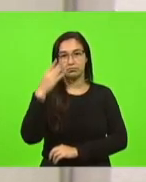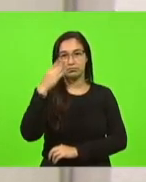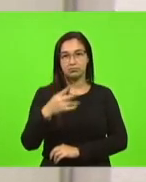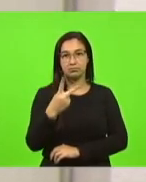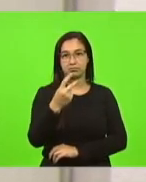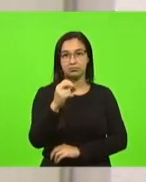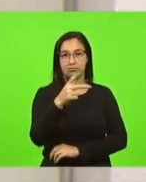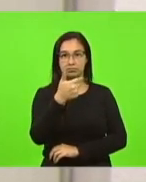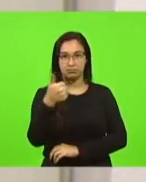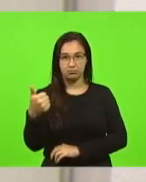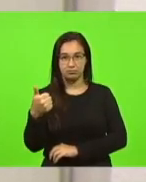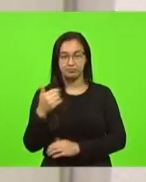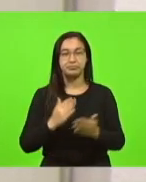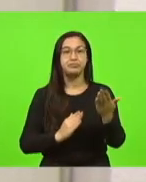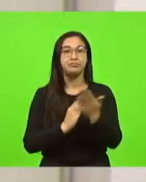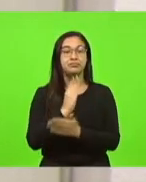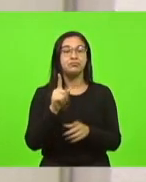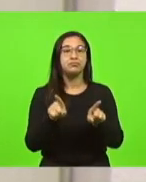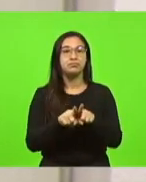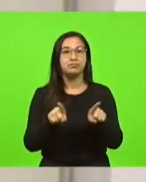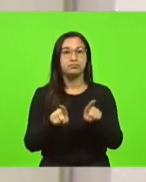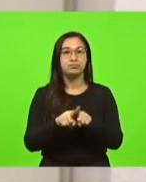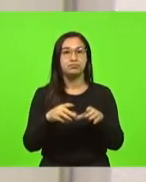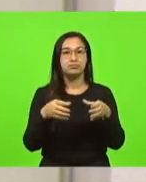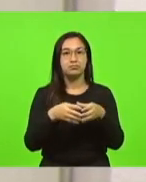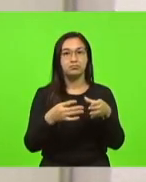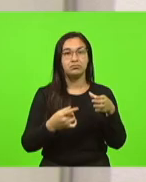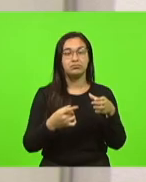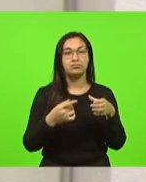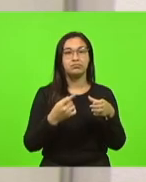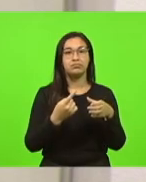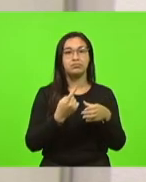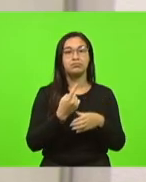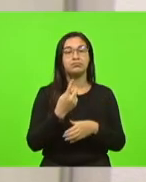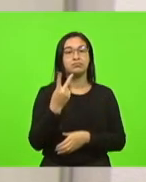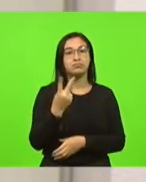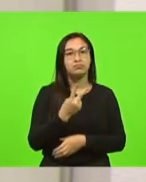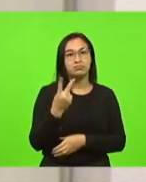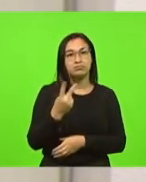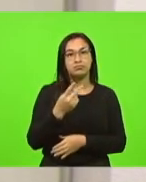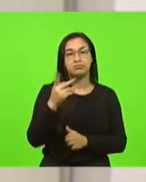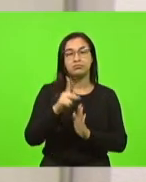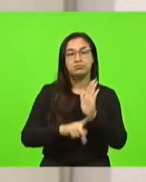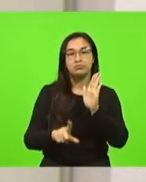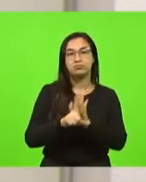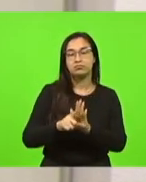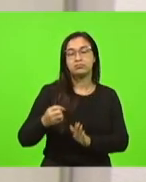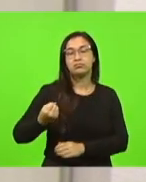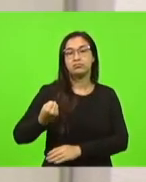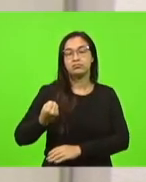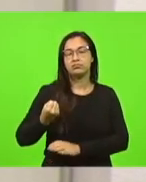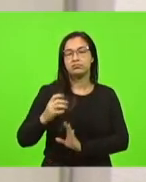72/2021. Foi aprovado em segundo turno, pelo processo nominal, o projeto de lei complementar número